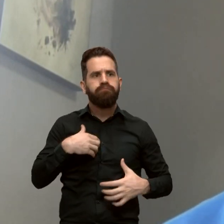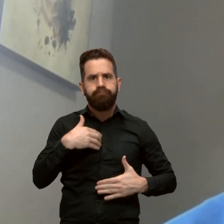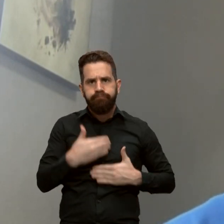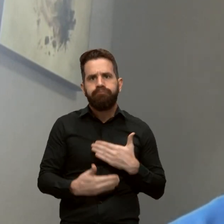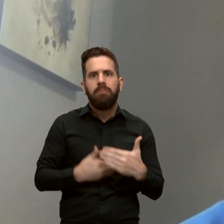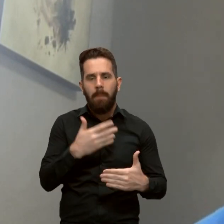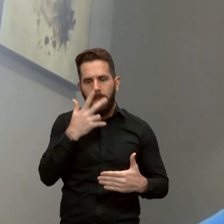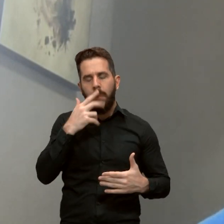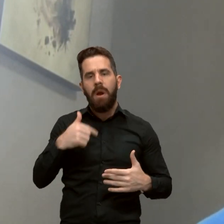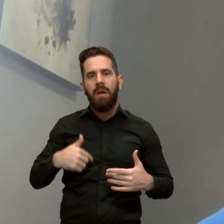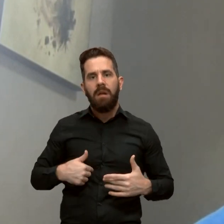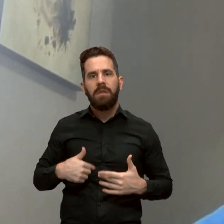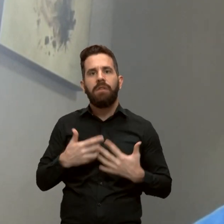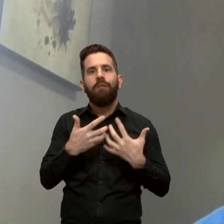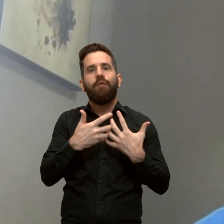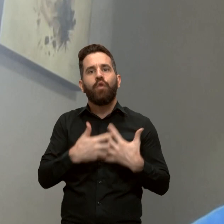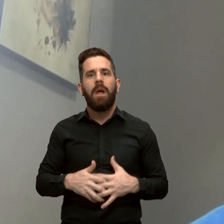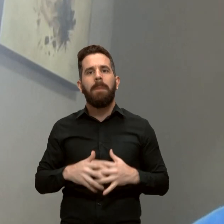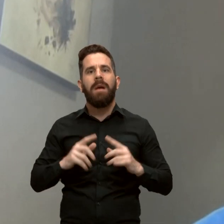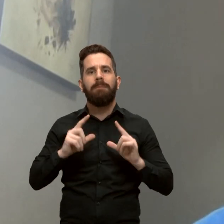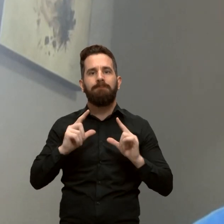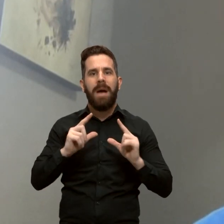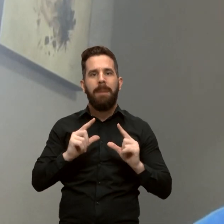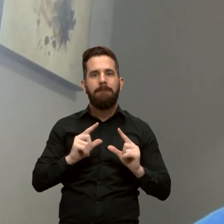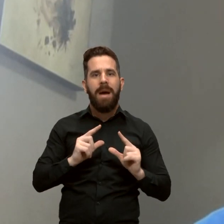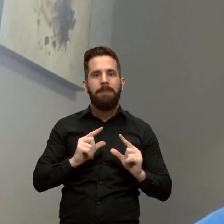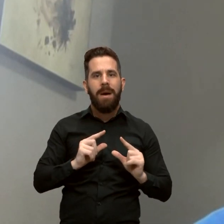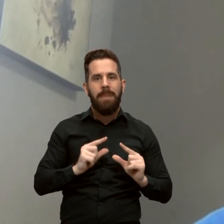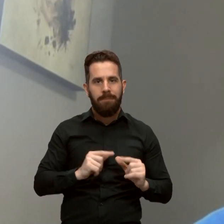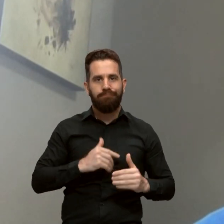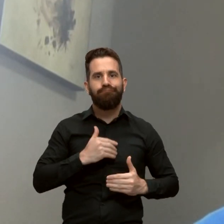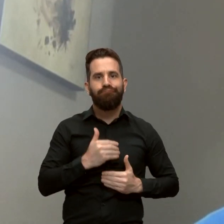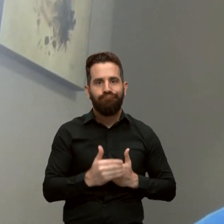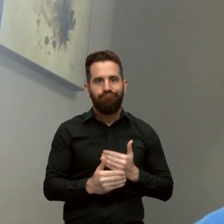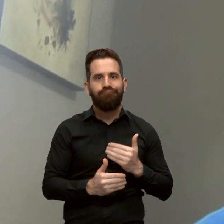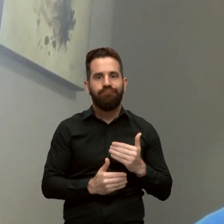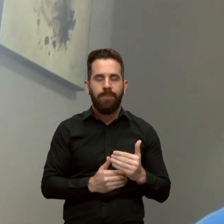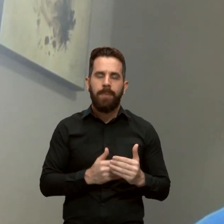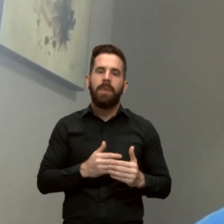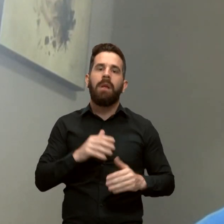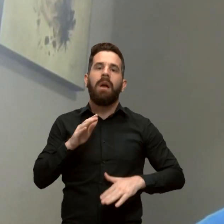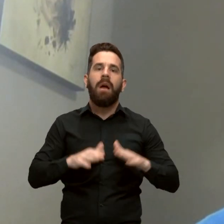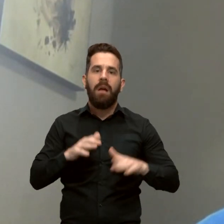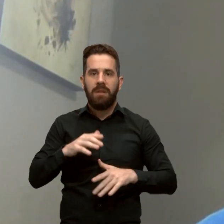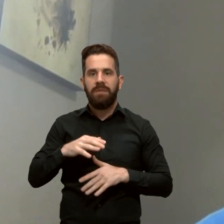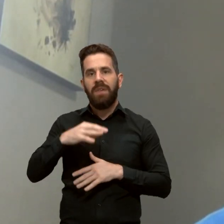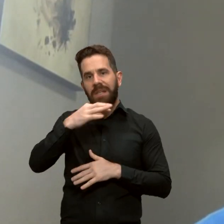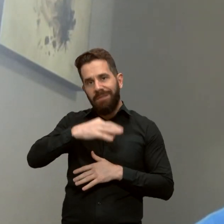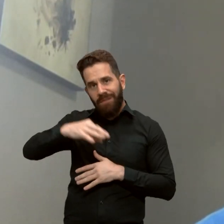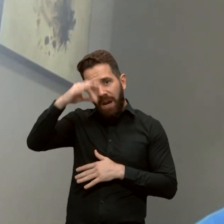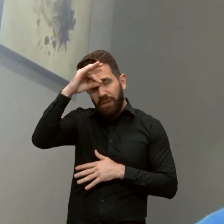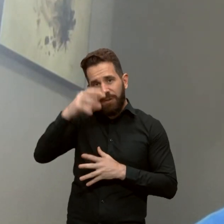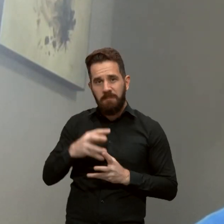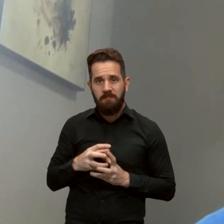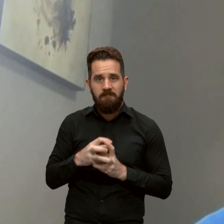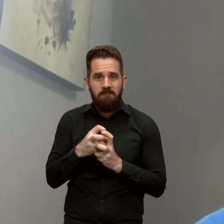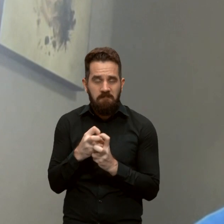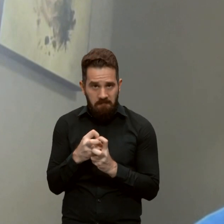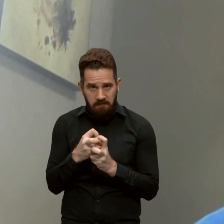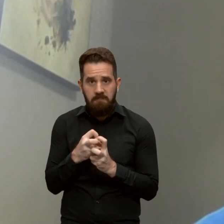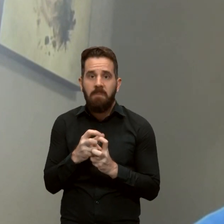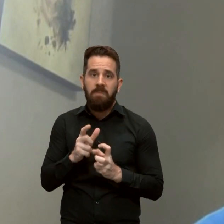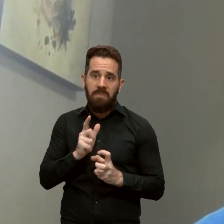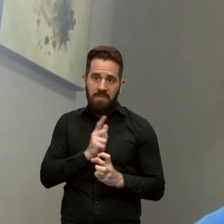começam a diminuir o seu funcionamento. E aí acontece, por exemplo, a atrofia vaginal, um sintoma comum,